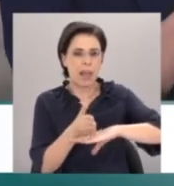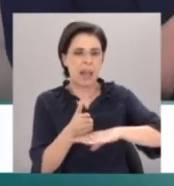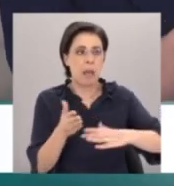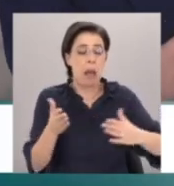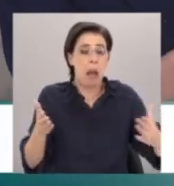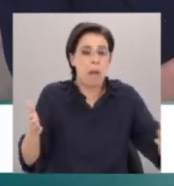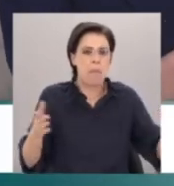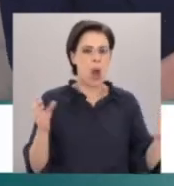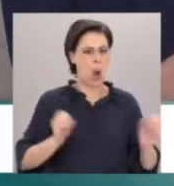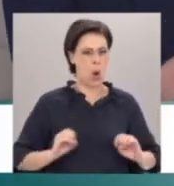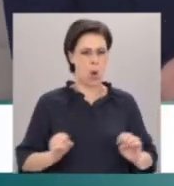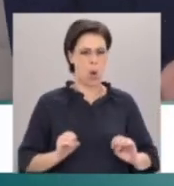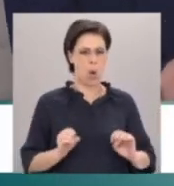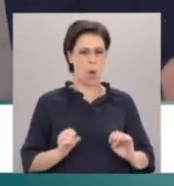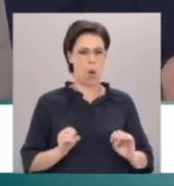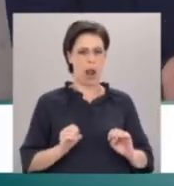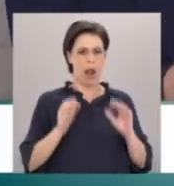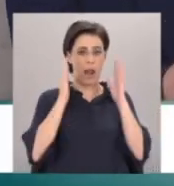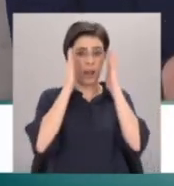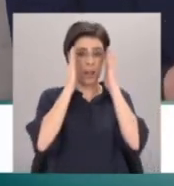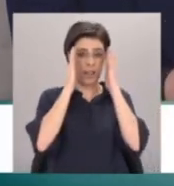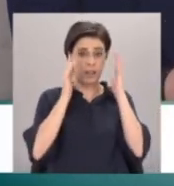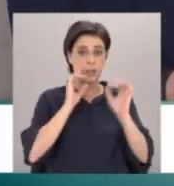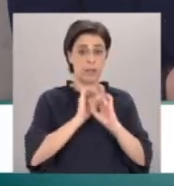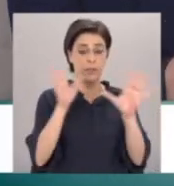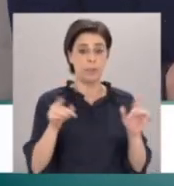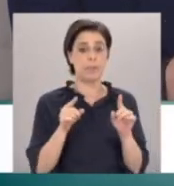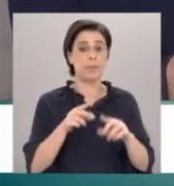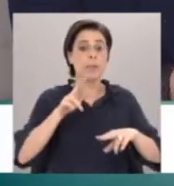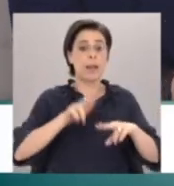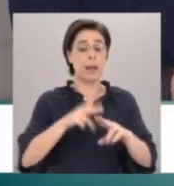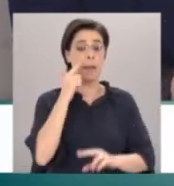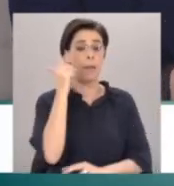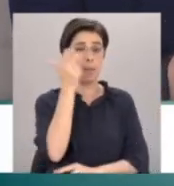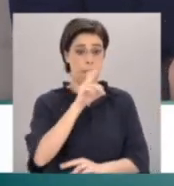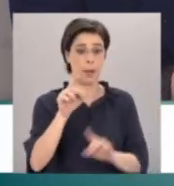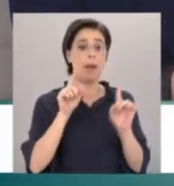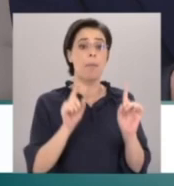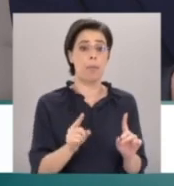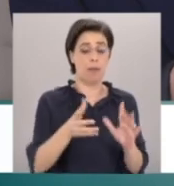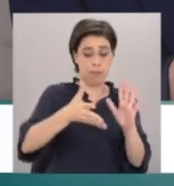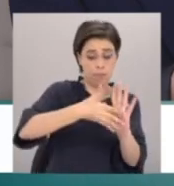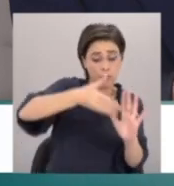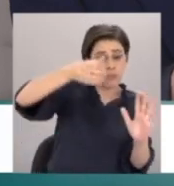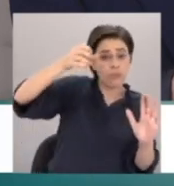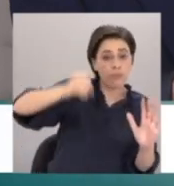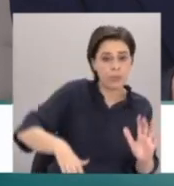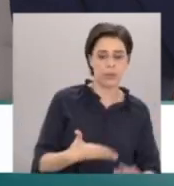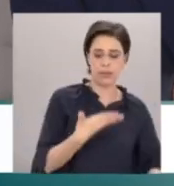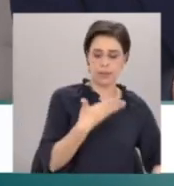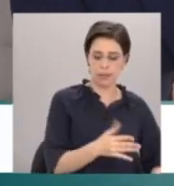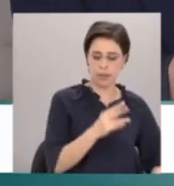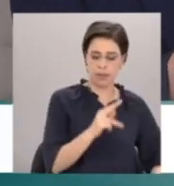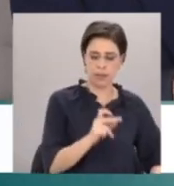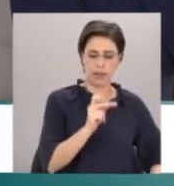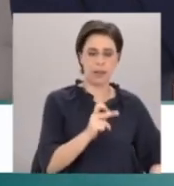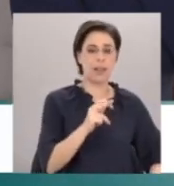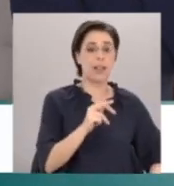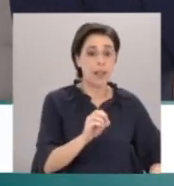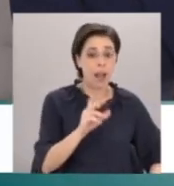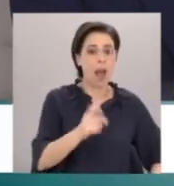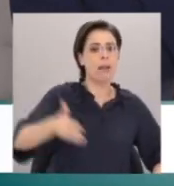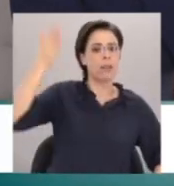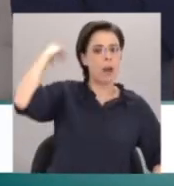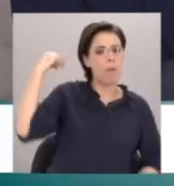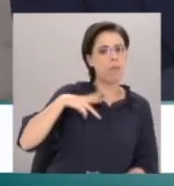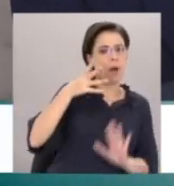entendi não existirá mais visão perfecto à prisão perpétua foi abolida há 130 anos em Portugal